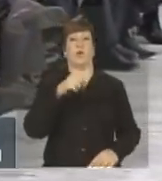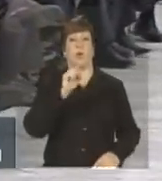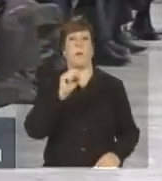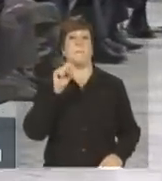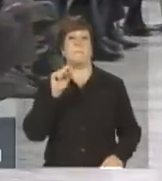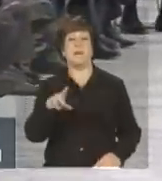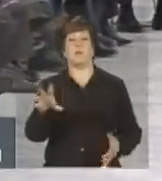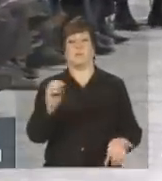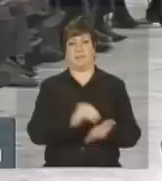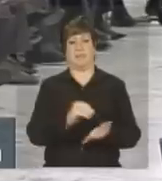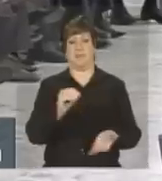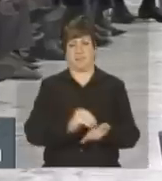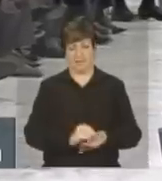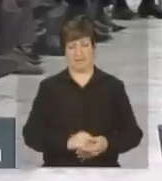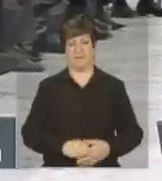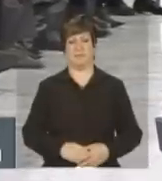inscritos.